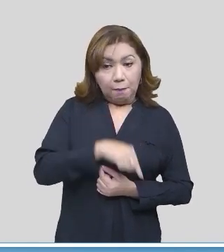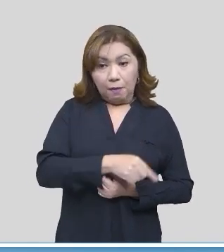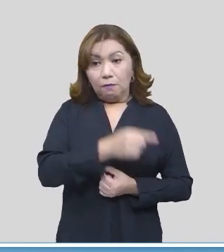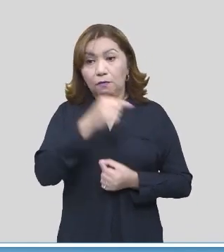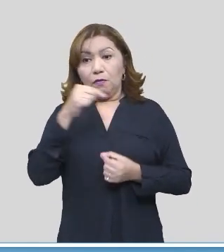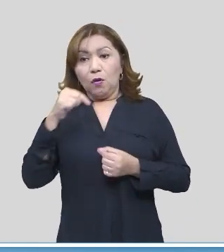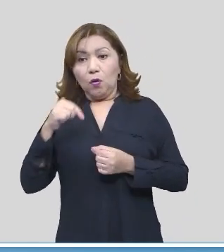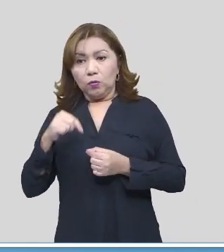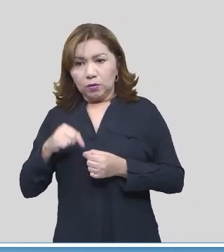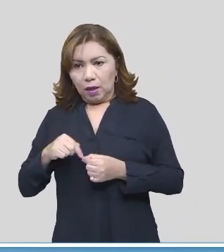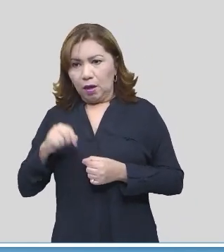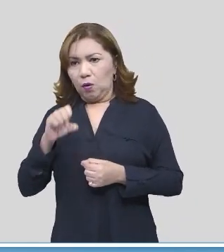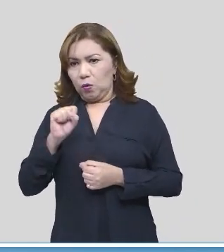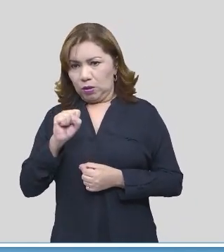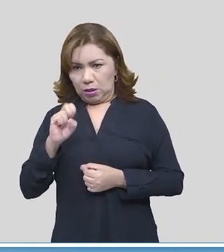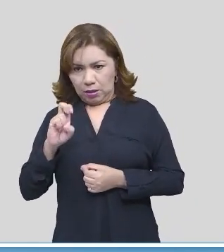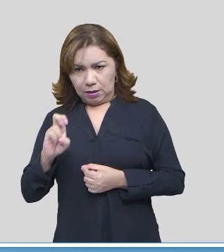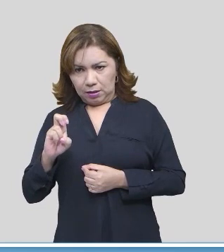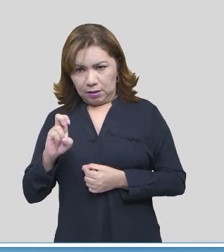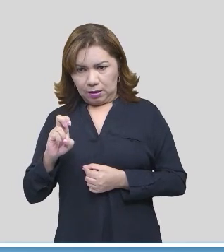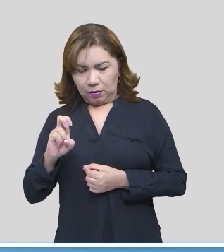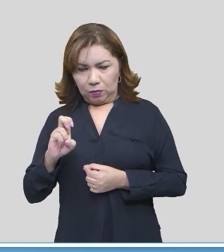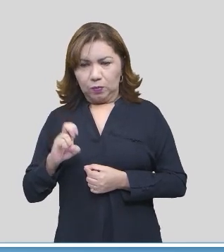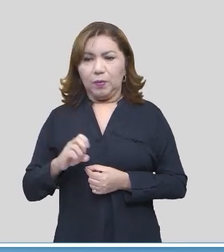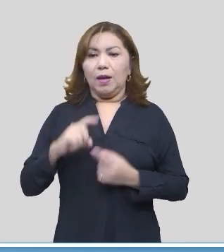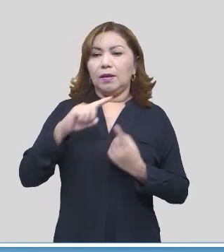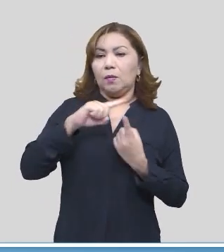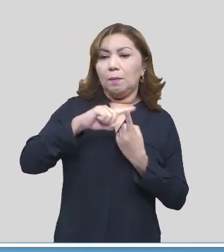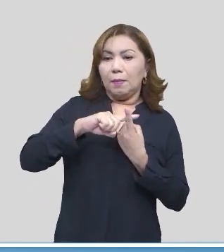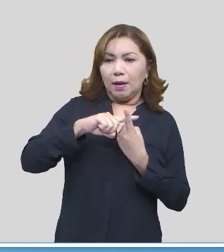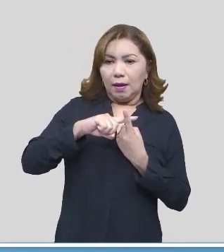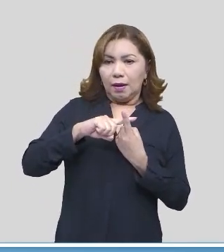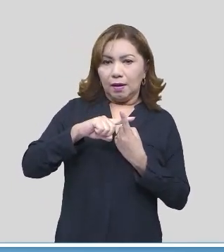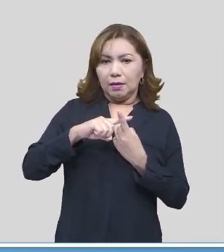85 mais 85,